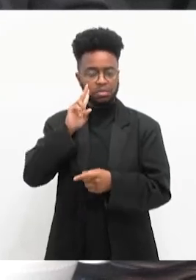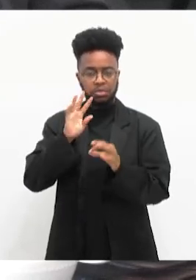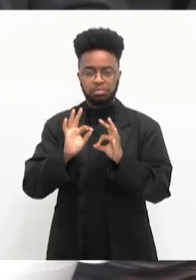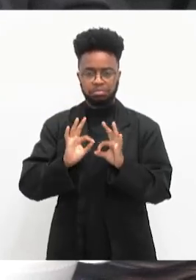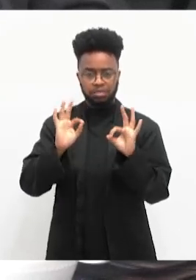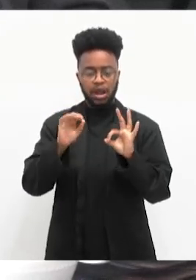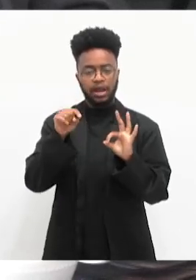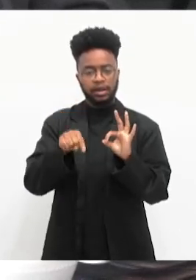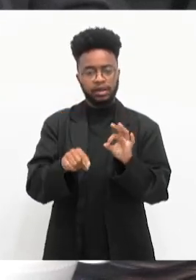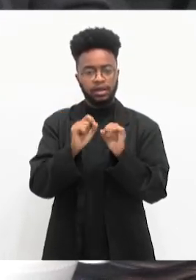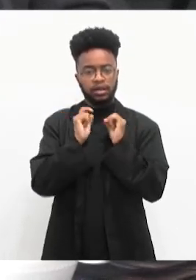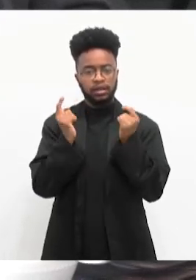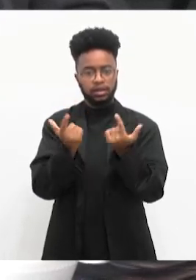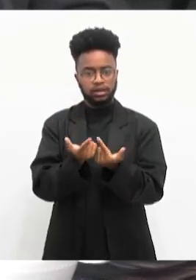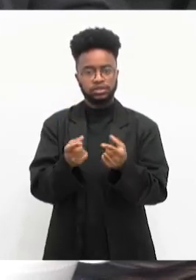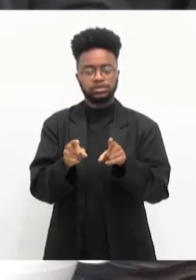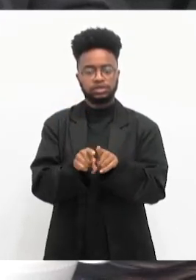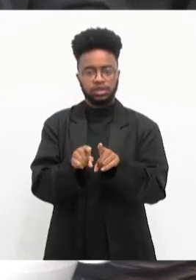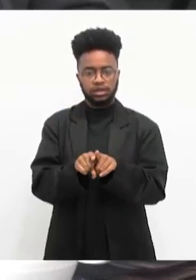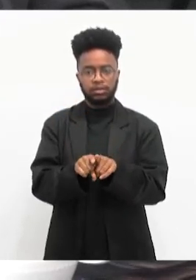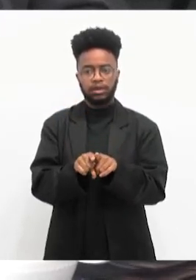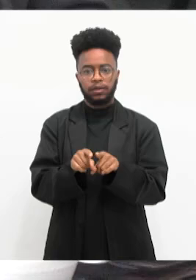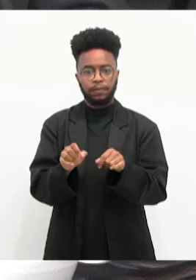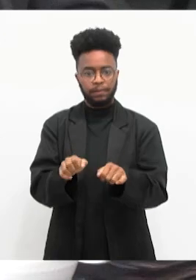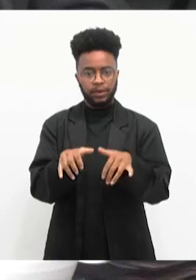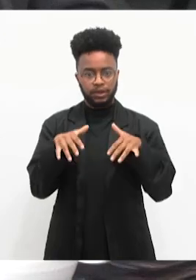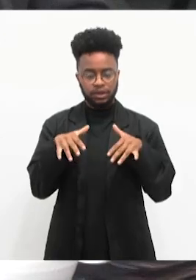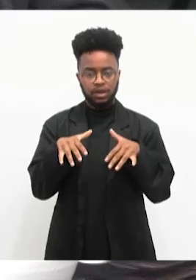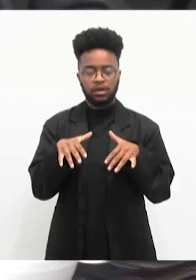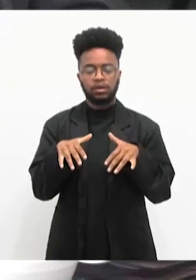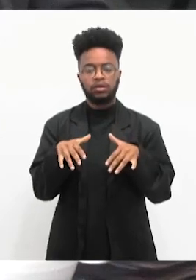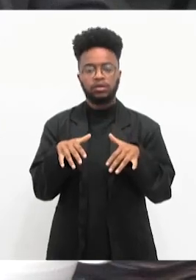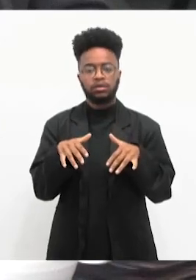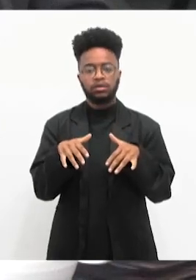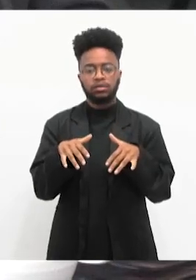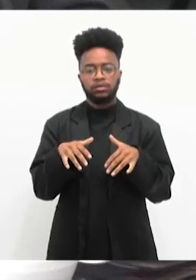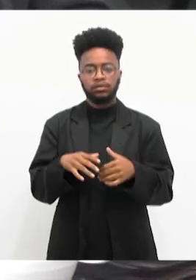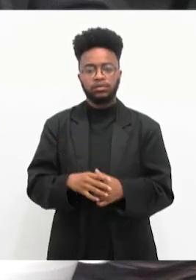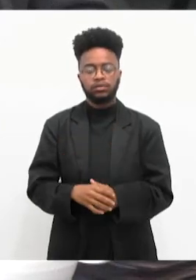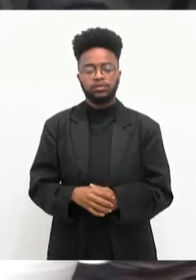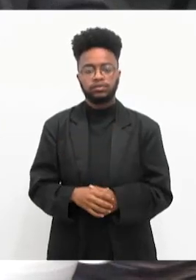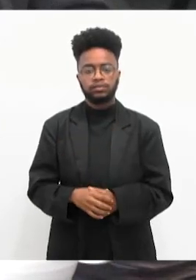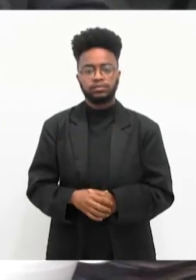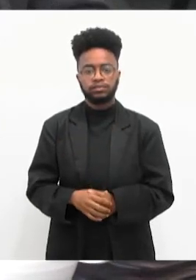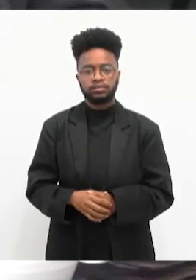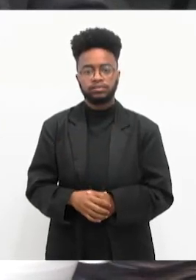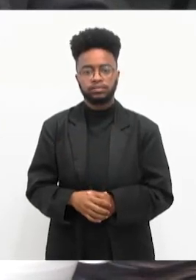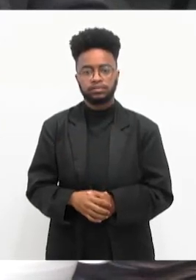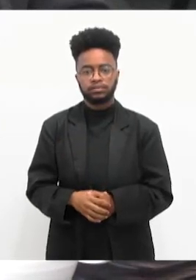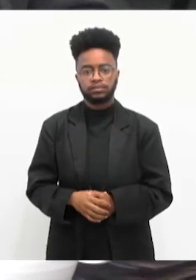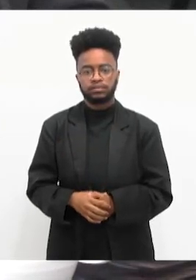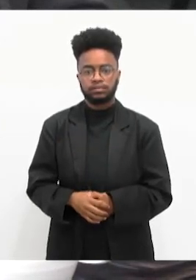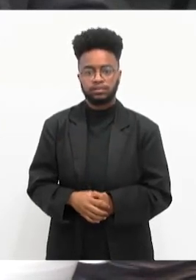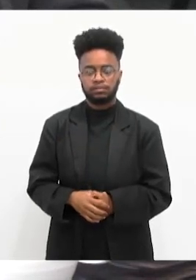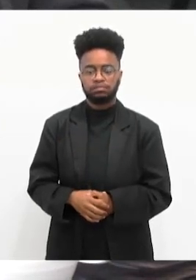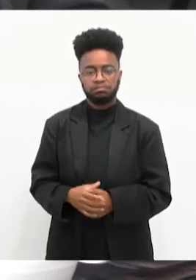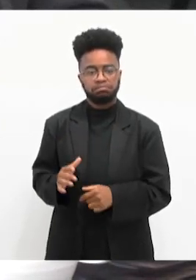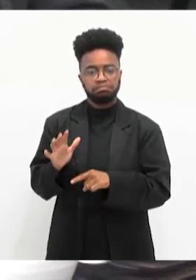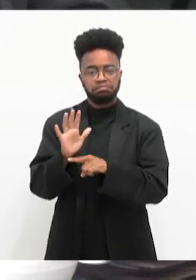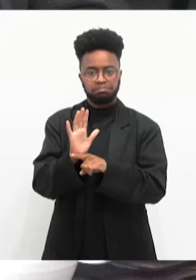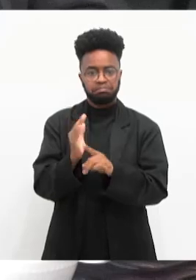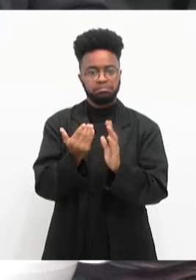essa casa e esse plenário ele tem também sido um potente